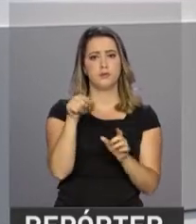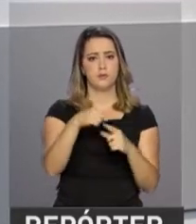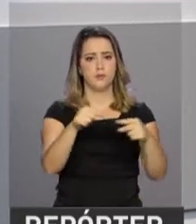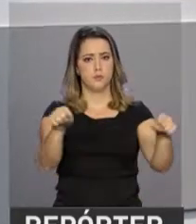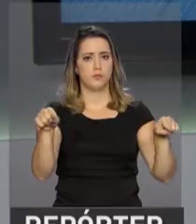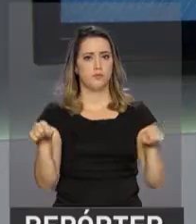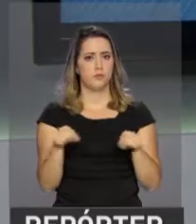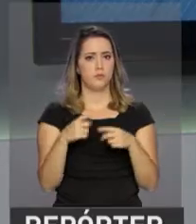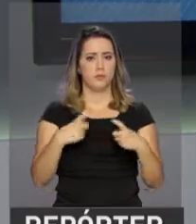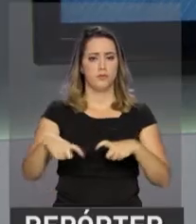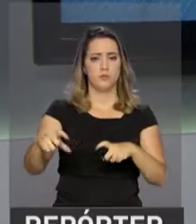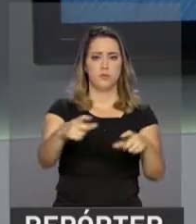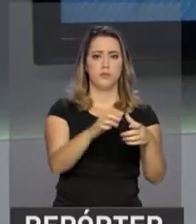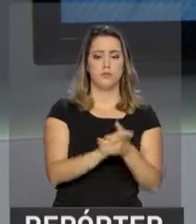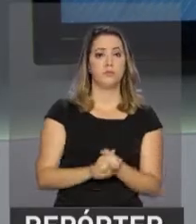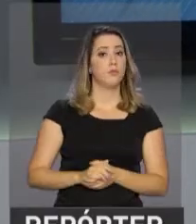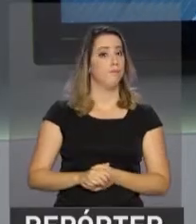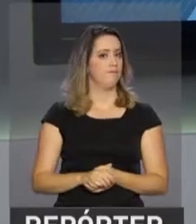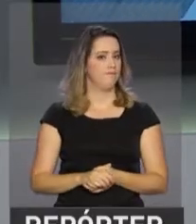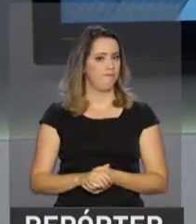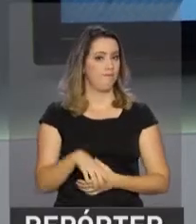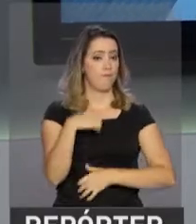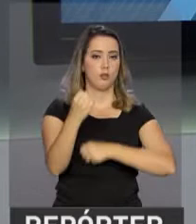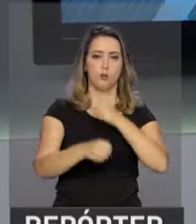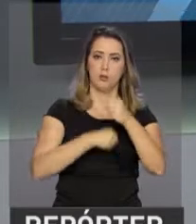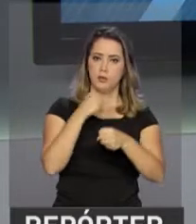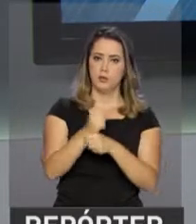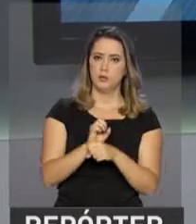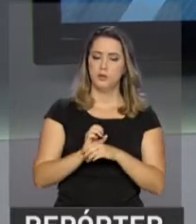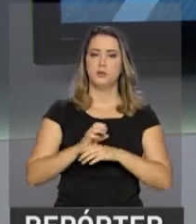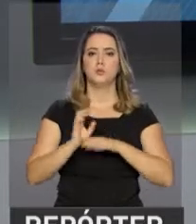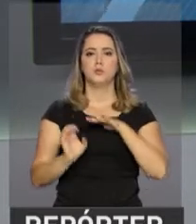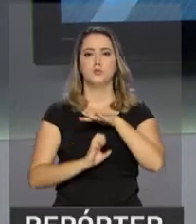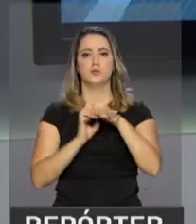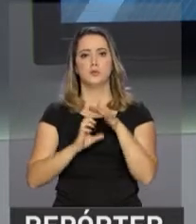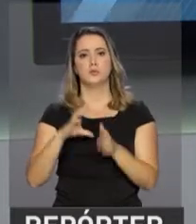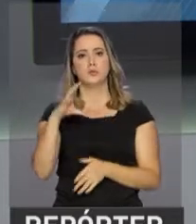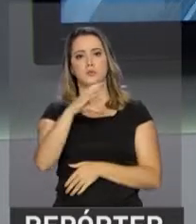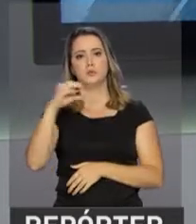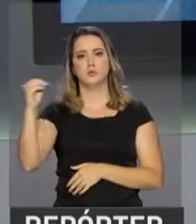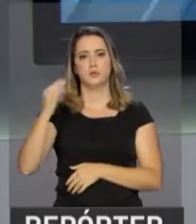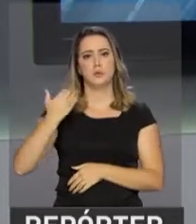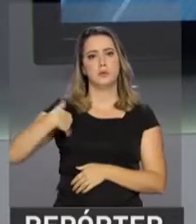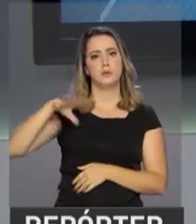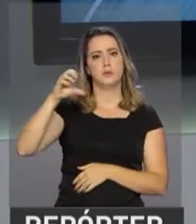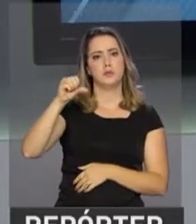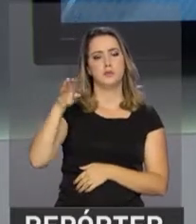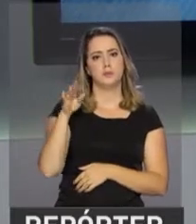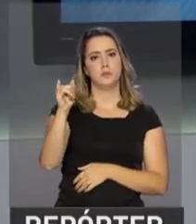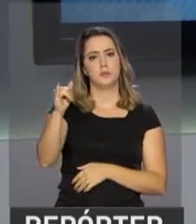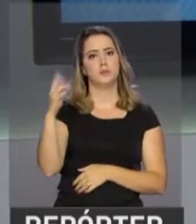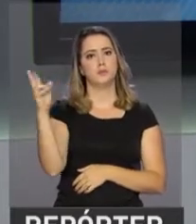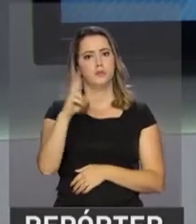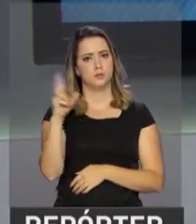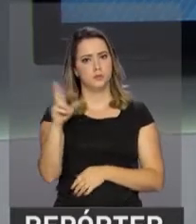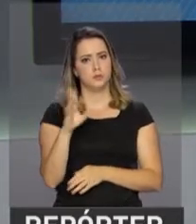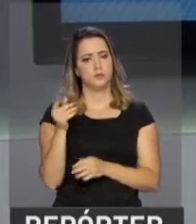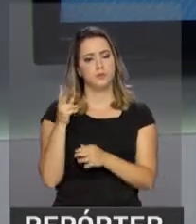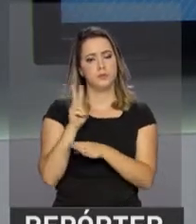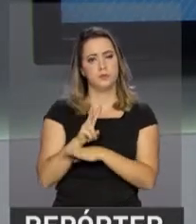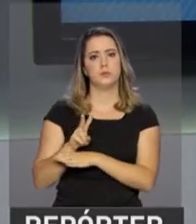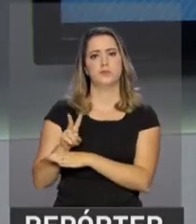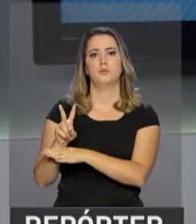áreas no próximo ano os empreendedores da região centro oeste vão contar com mais de nove milhões e meio de reais em